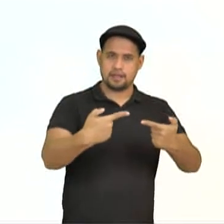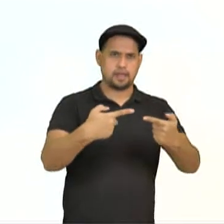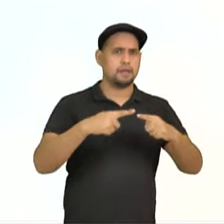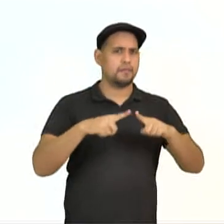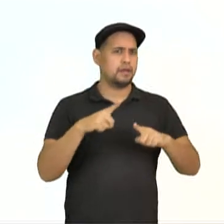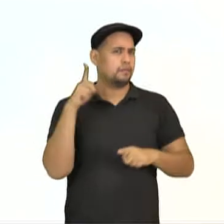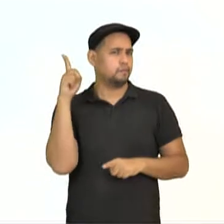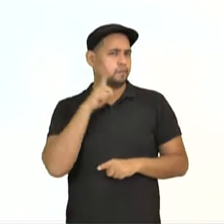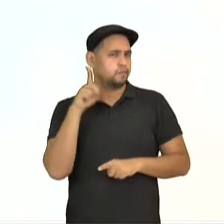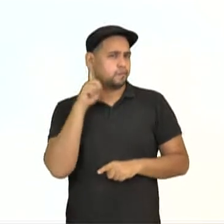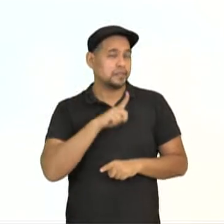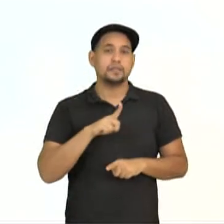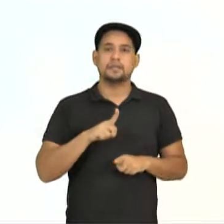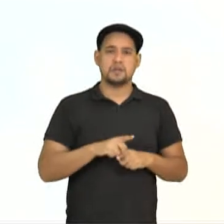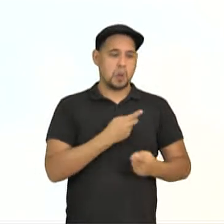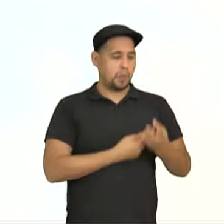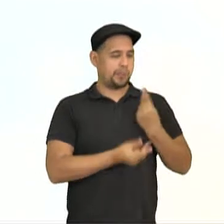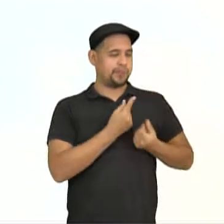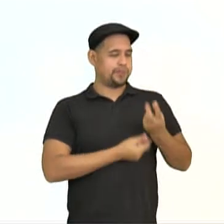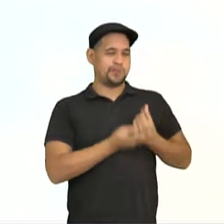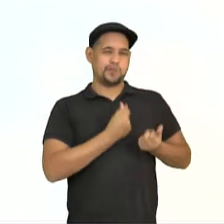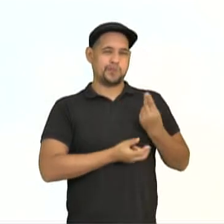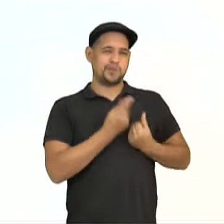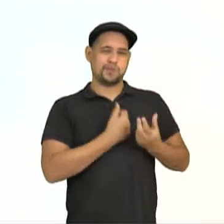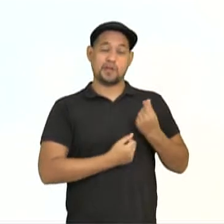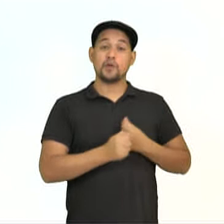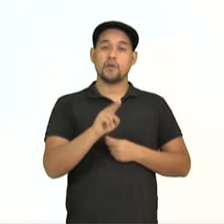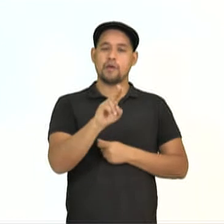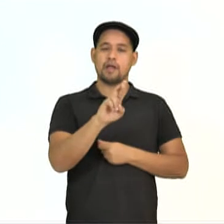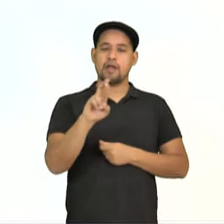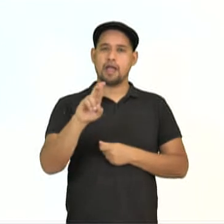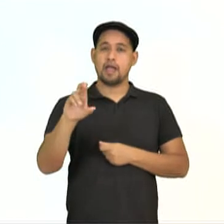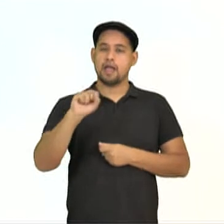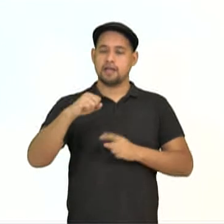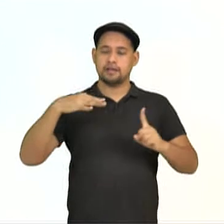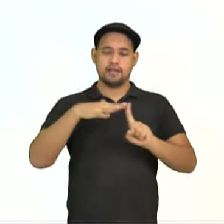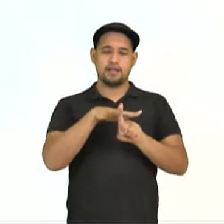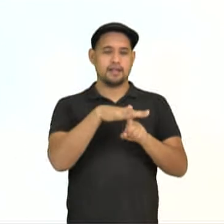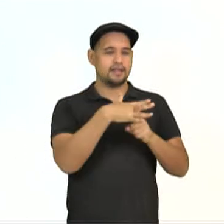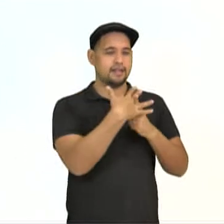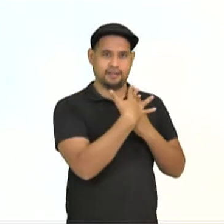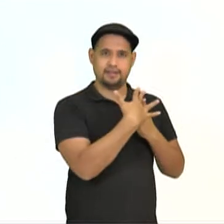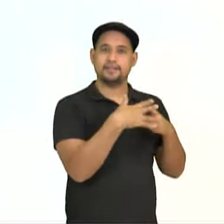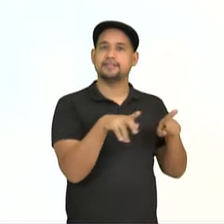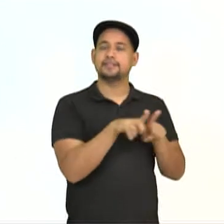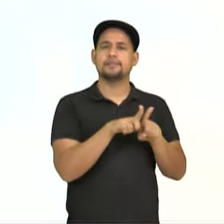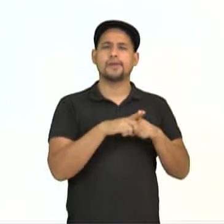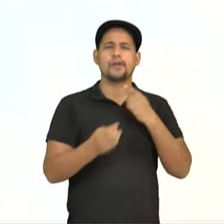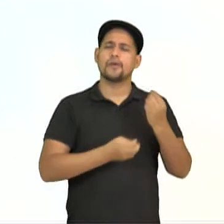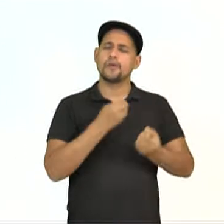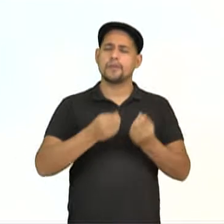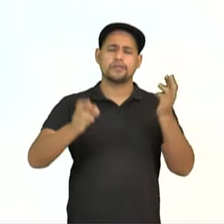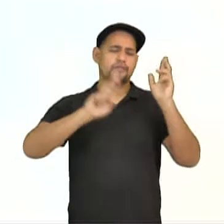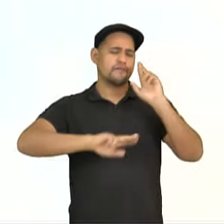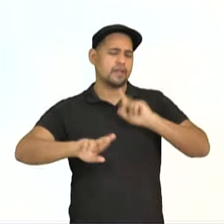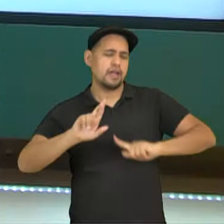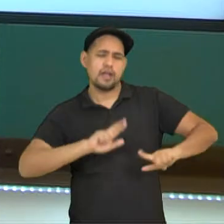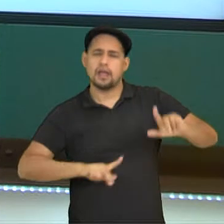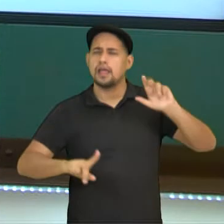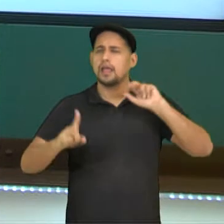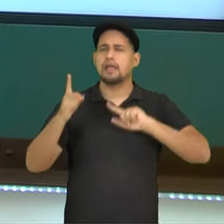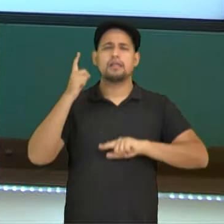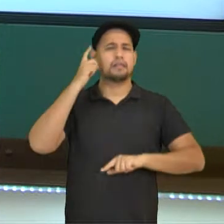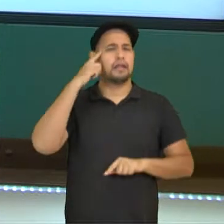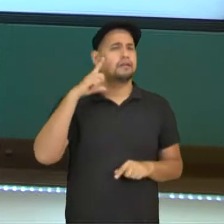Estados Unidos capitalista, União Soviética socialista, como as divergências ideológicas